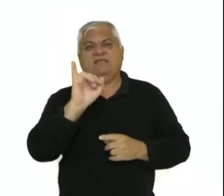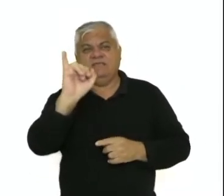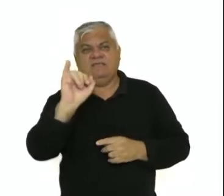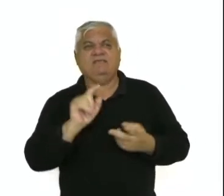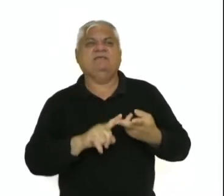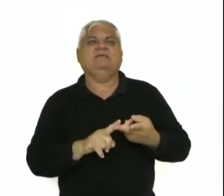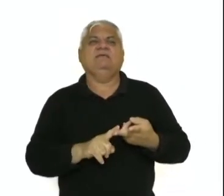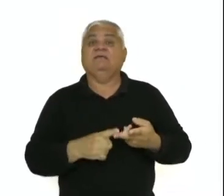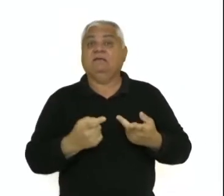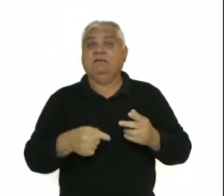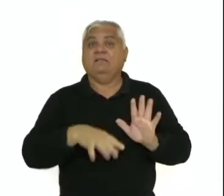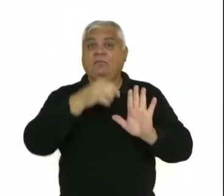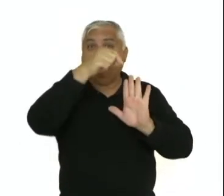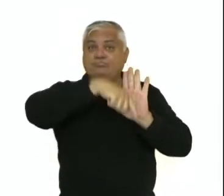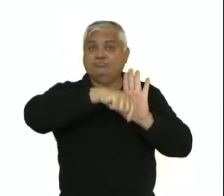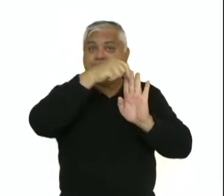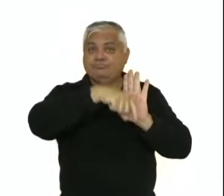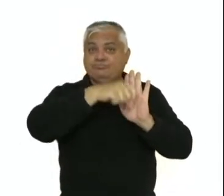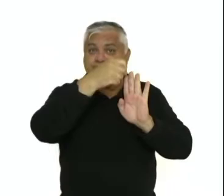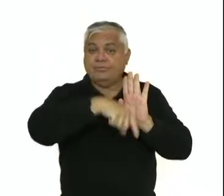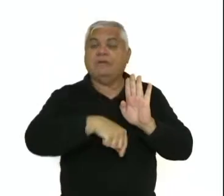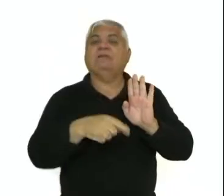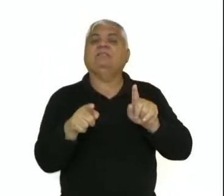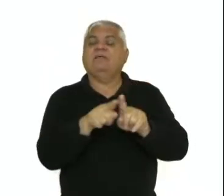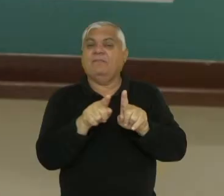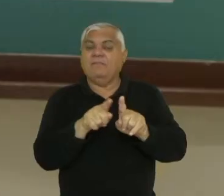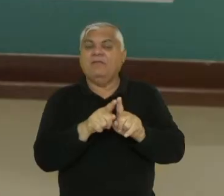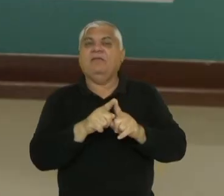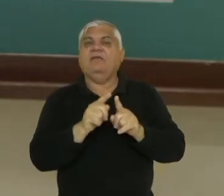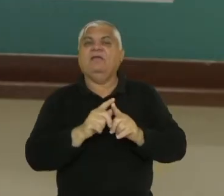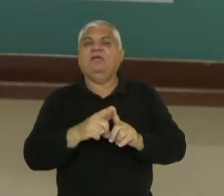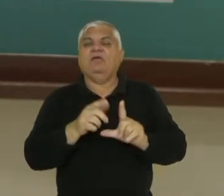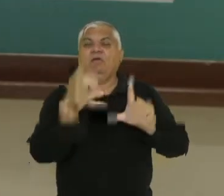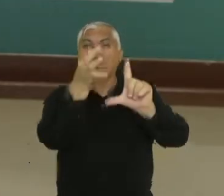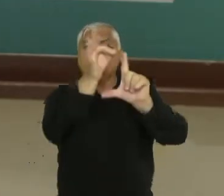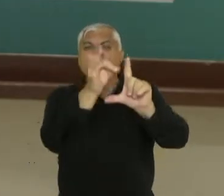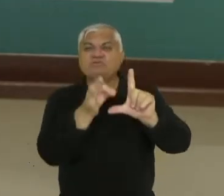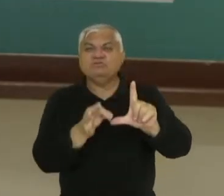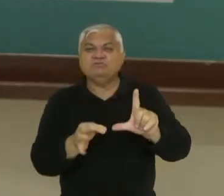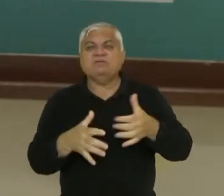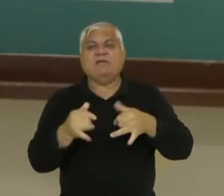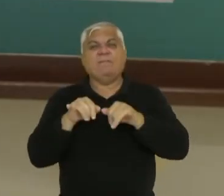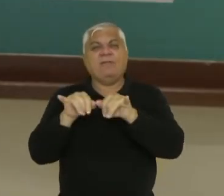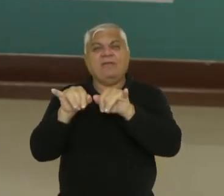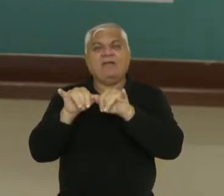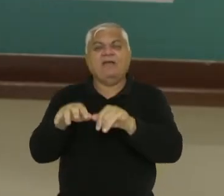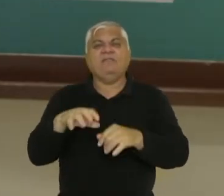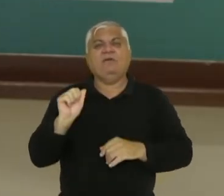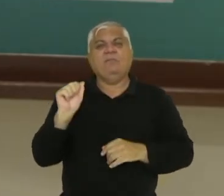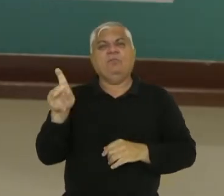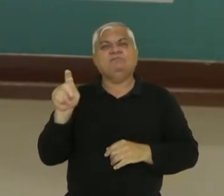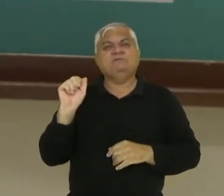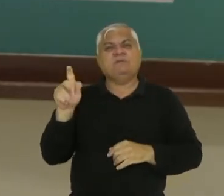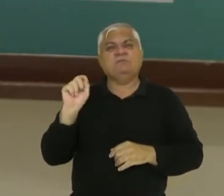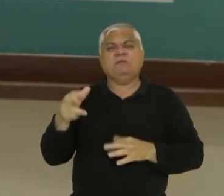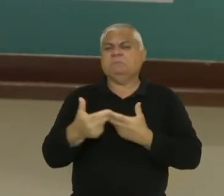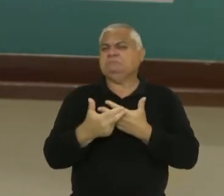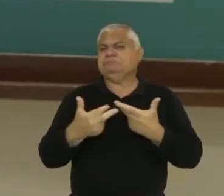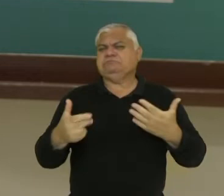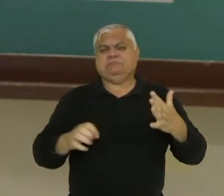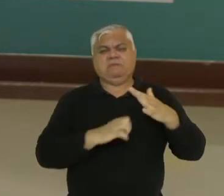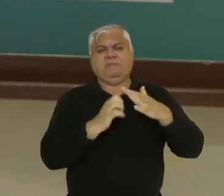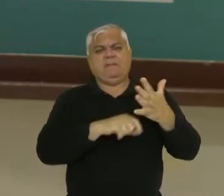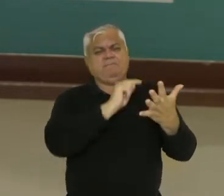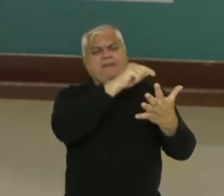Direto, criptomoedas, logística, multimercados, aposentadoria, entre eles. Ou